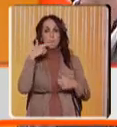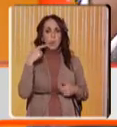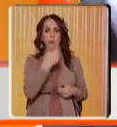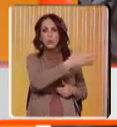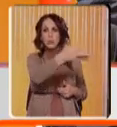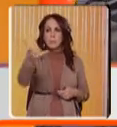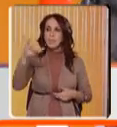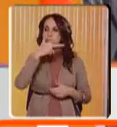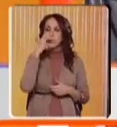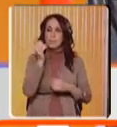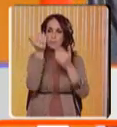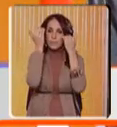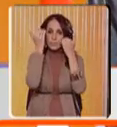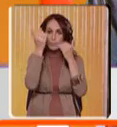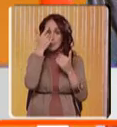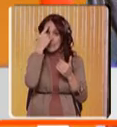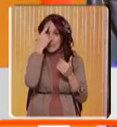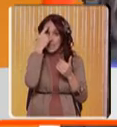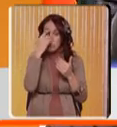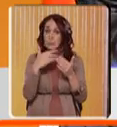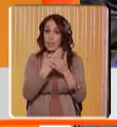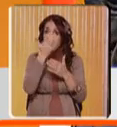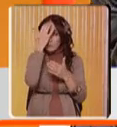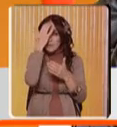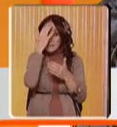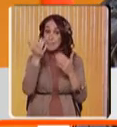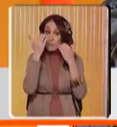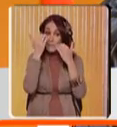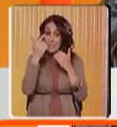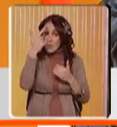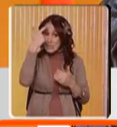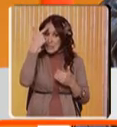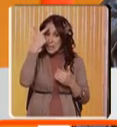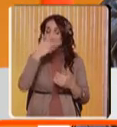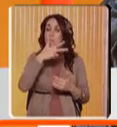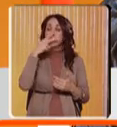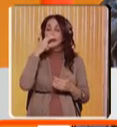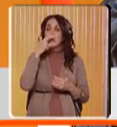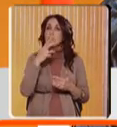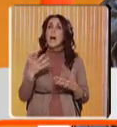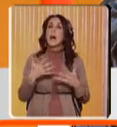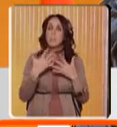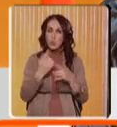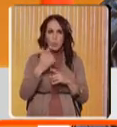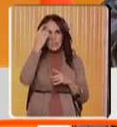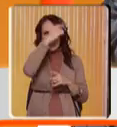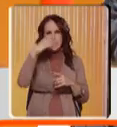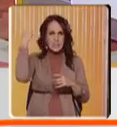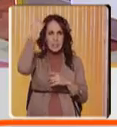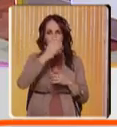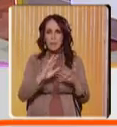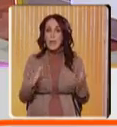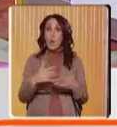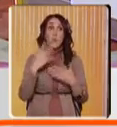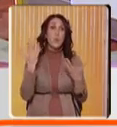no forno, não é? Esta informação foi transmitida ao cérebro. Exatamente, e foi percebida. E o interessante é a plasticidade do cérebro. Há